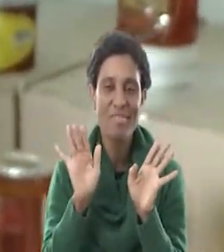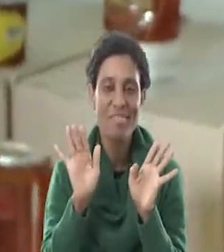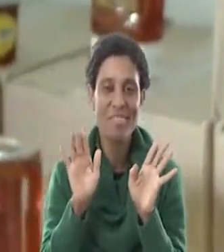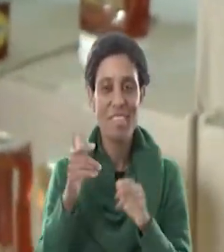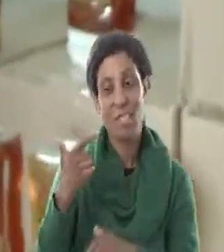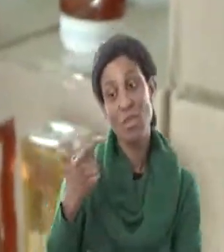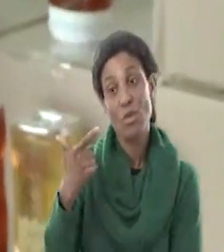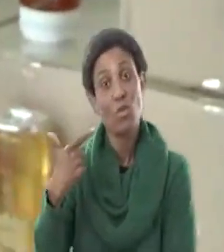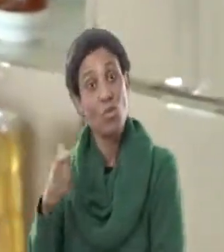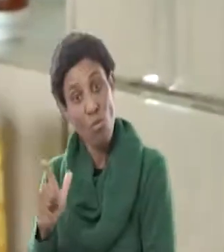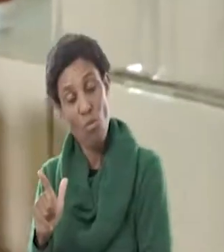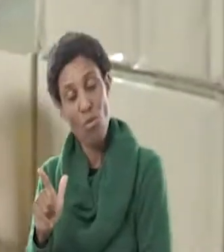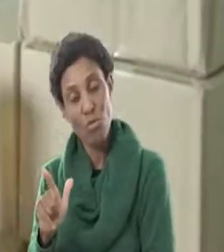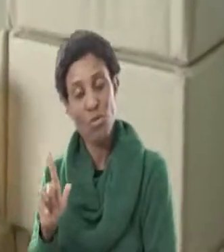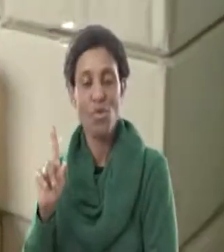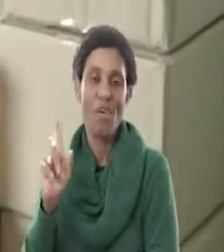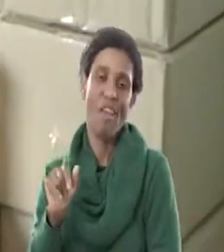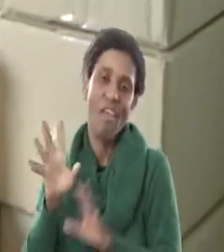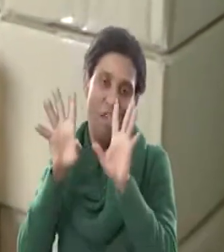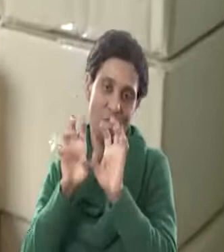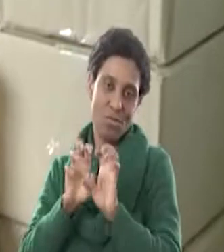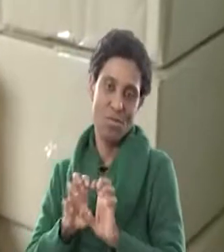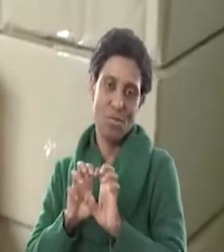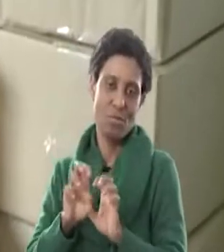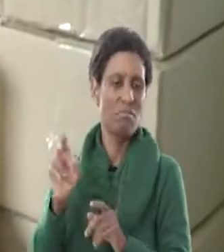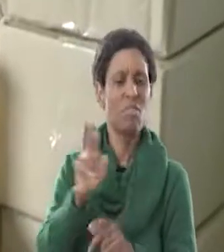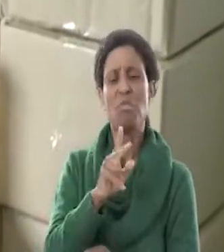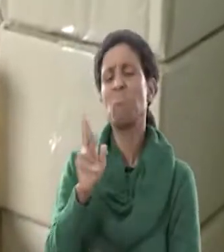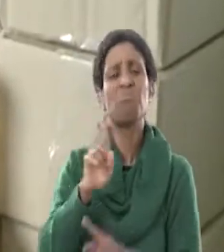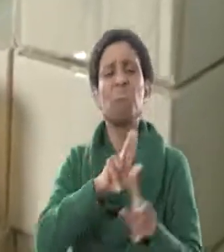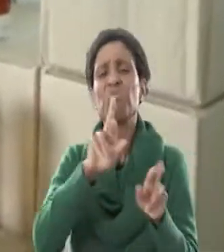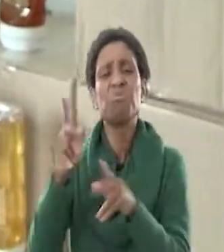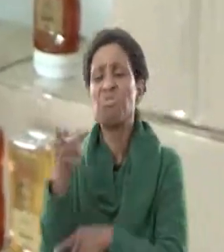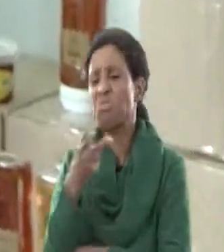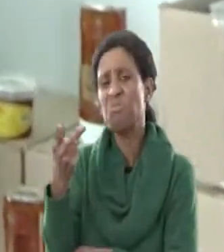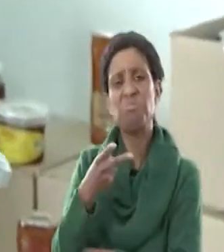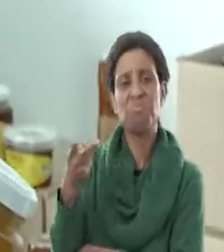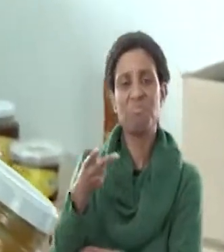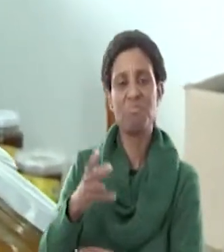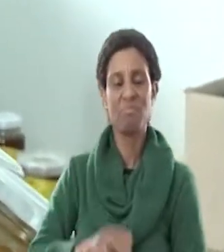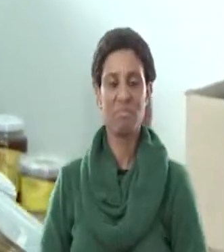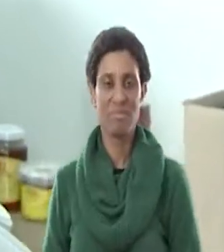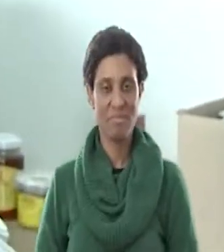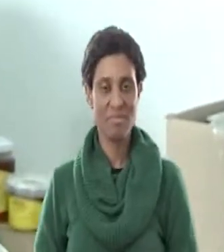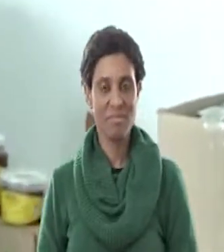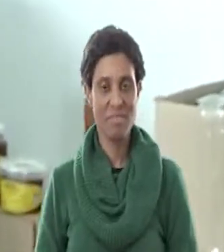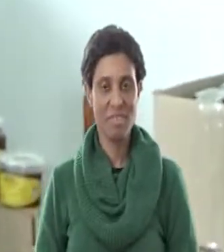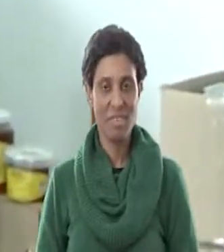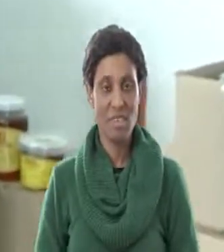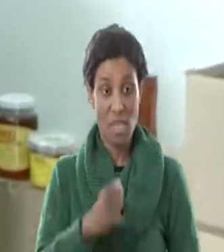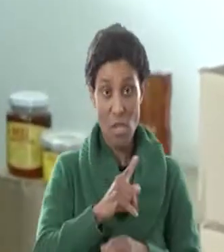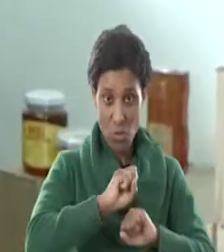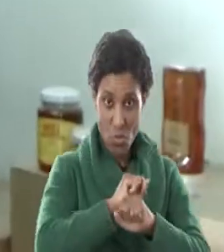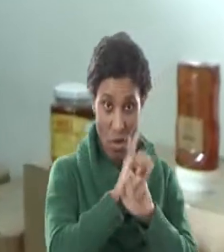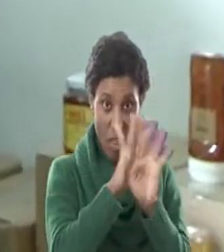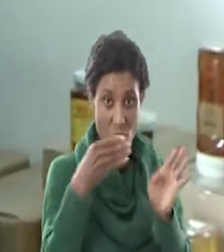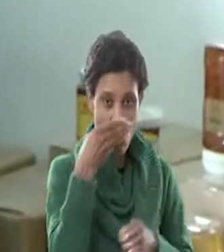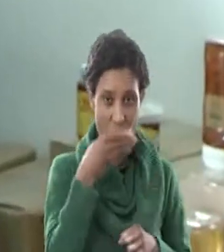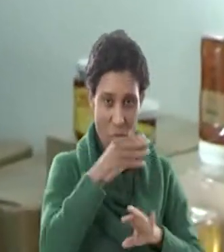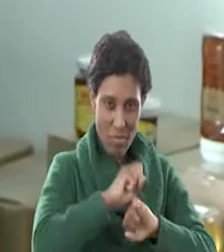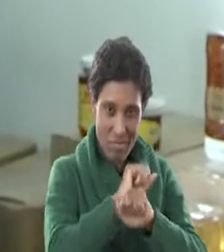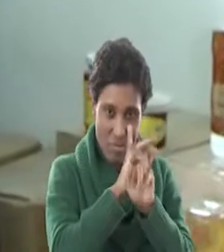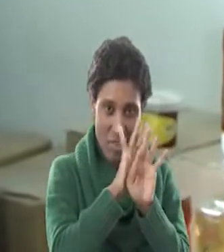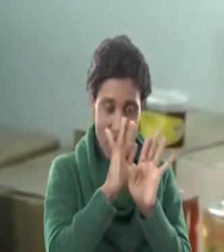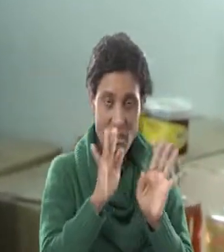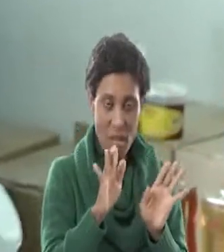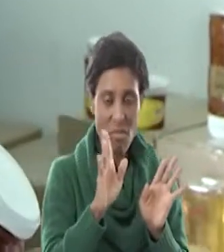mel silvestre, e o eucalipto, um mel mais escuro. Qual é a diferença dos dois, Evandro? Na verdade, o silvestre